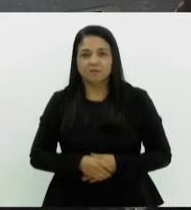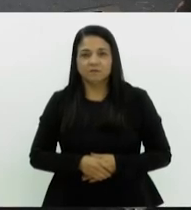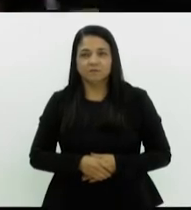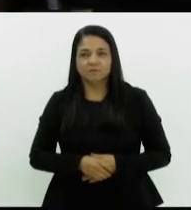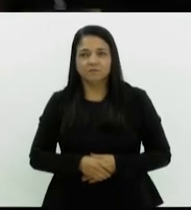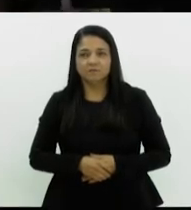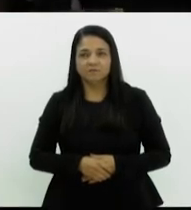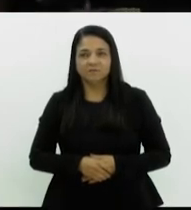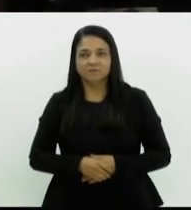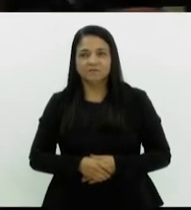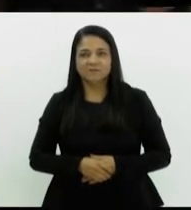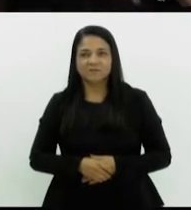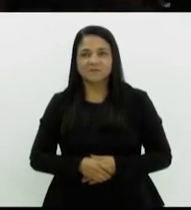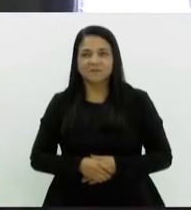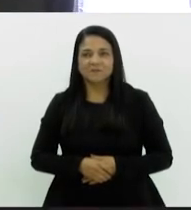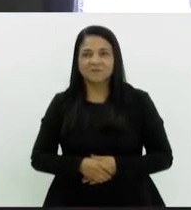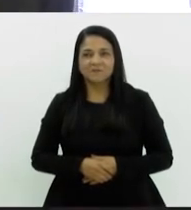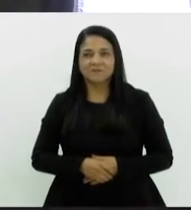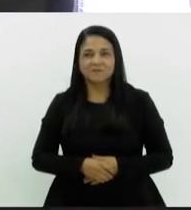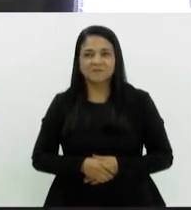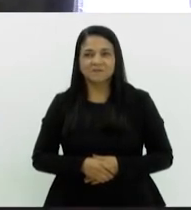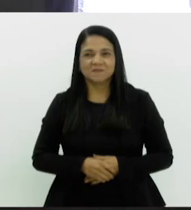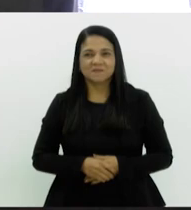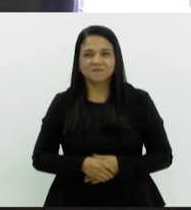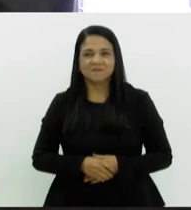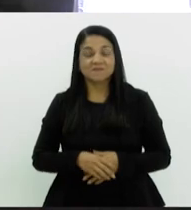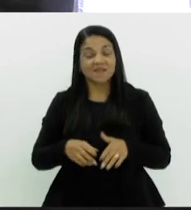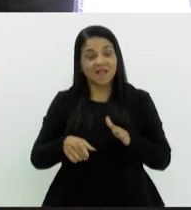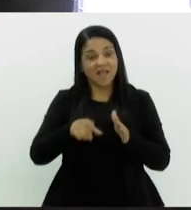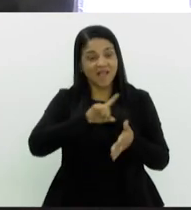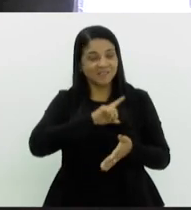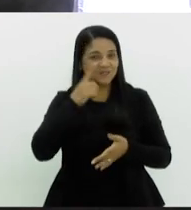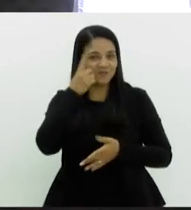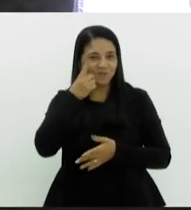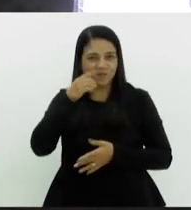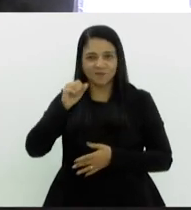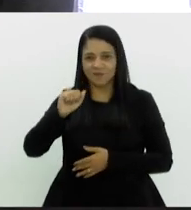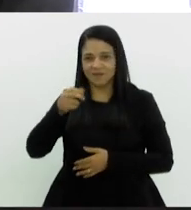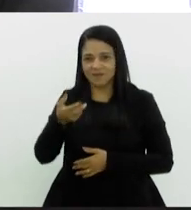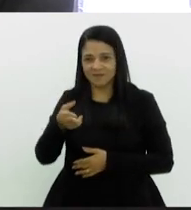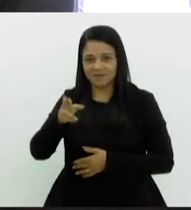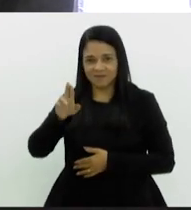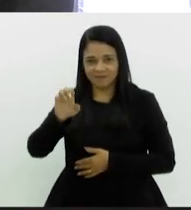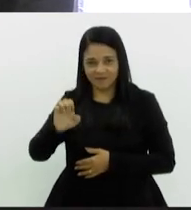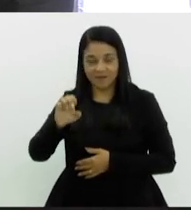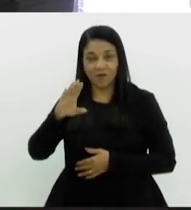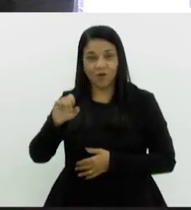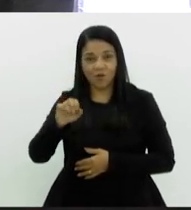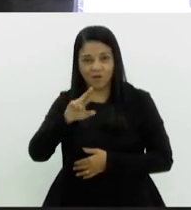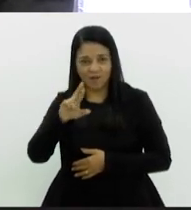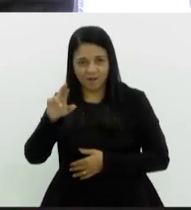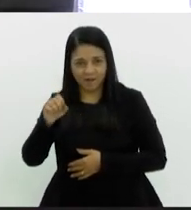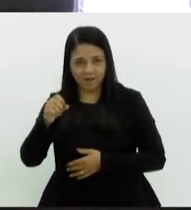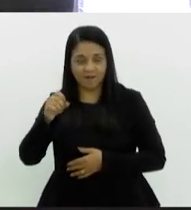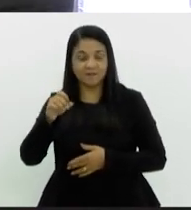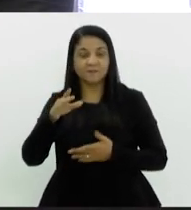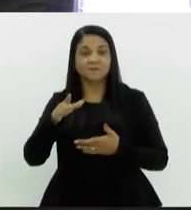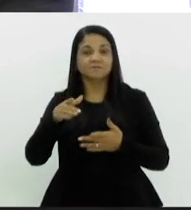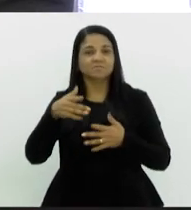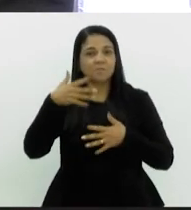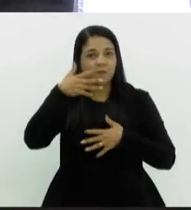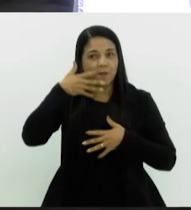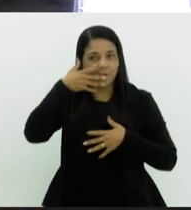Antes do deputado André Corrêa falar, eu quero deixar registrado aqui que ele me deu